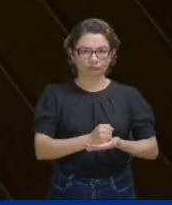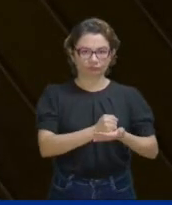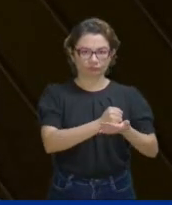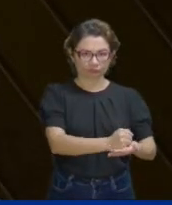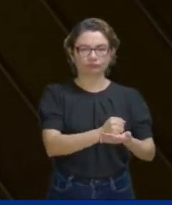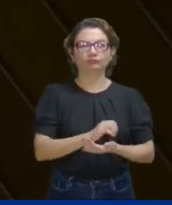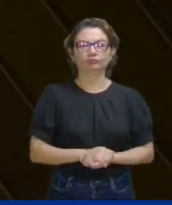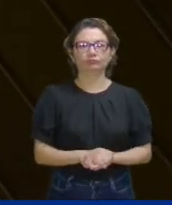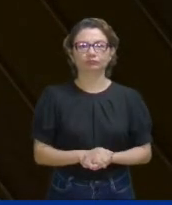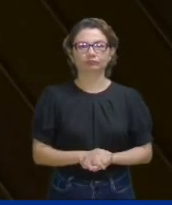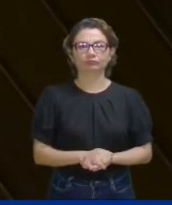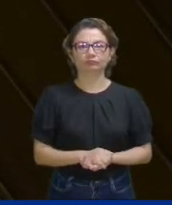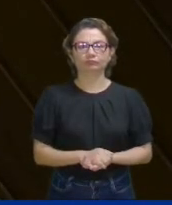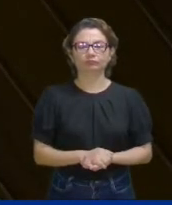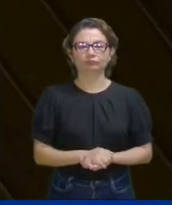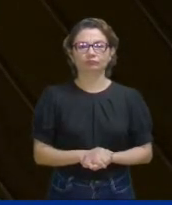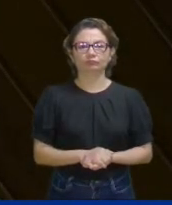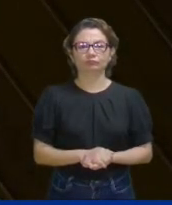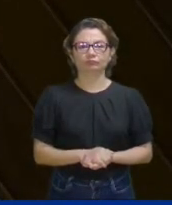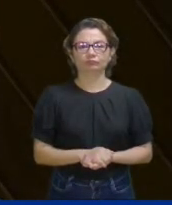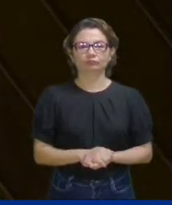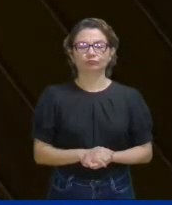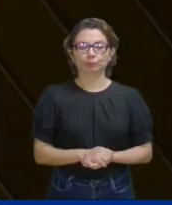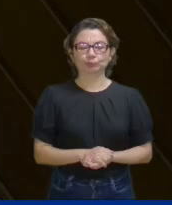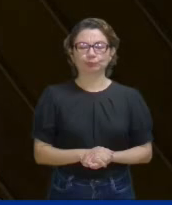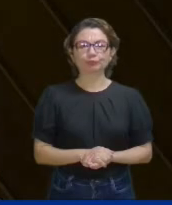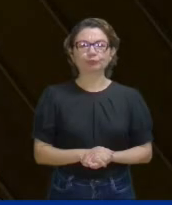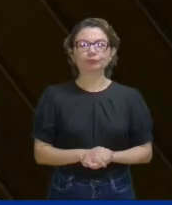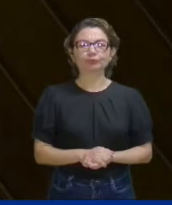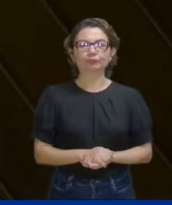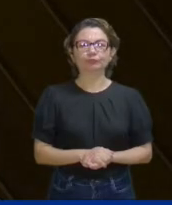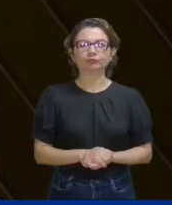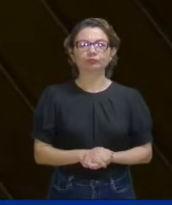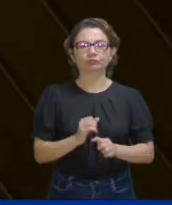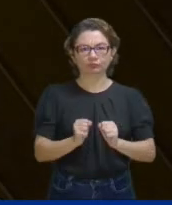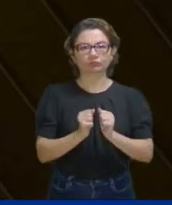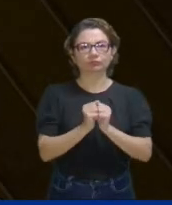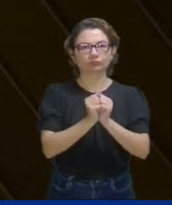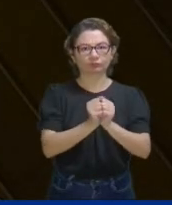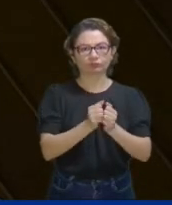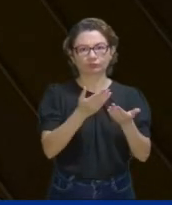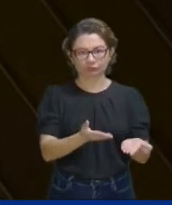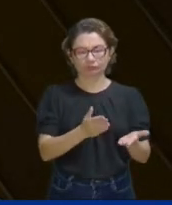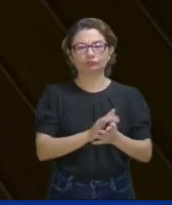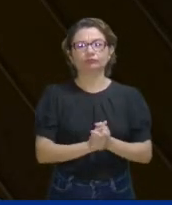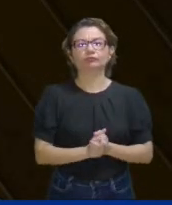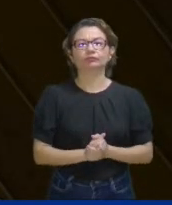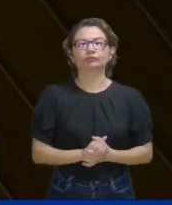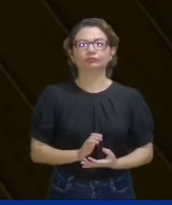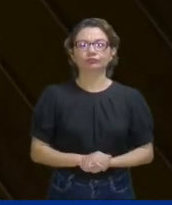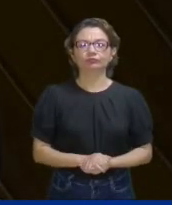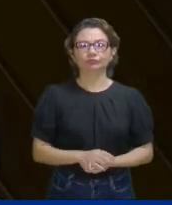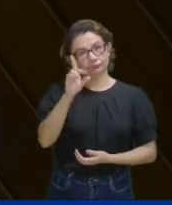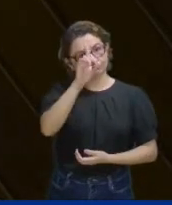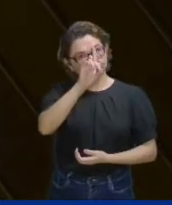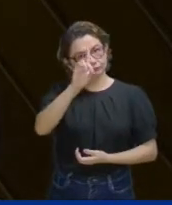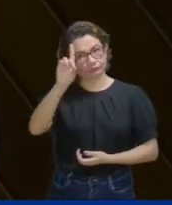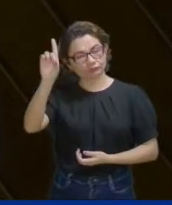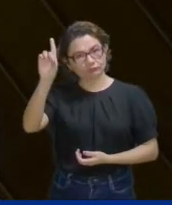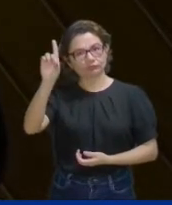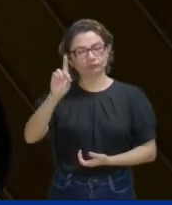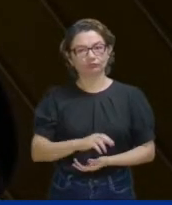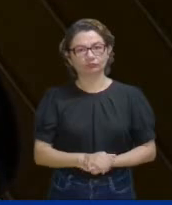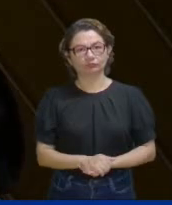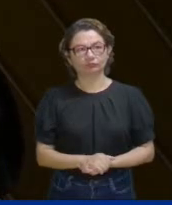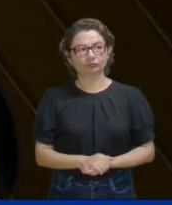muito grande, tá? Receber o abraço, tá? De todos aqueles que puderam estar lá comigo, tá? E que Deus,